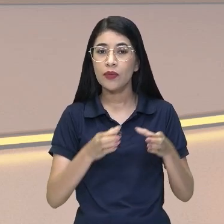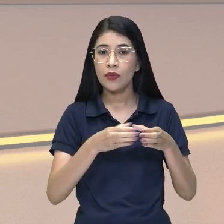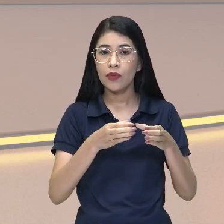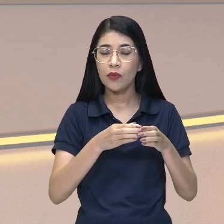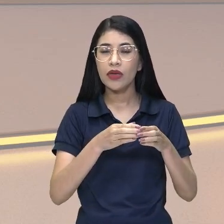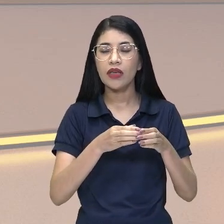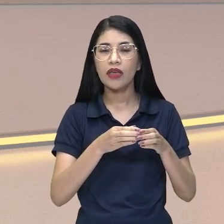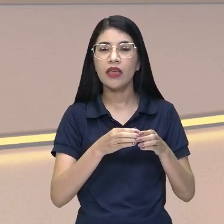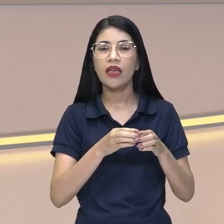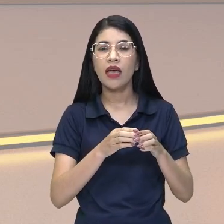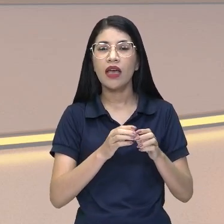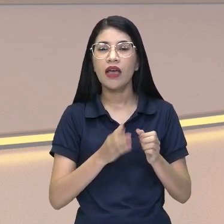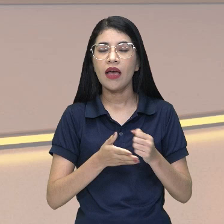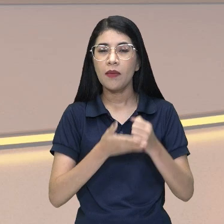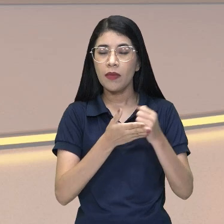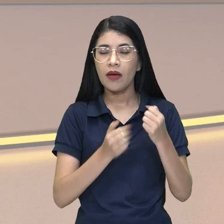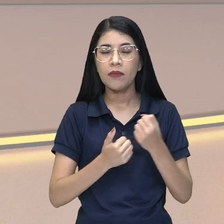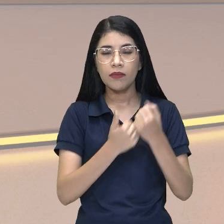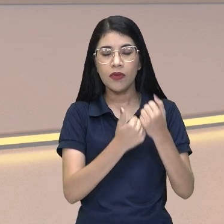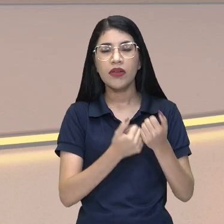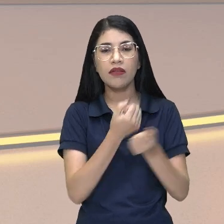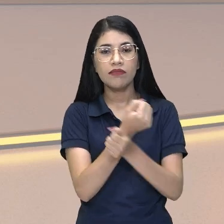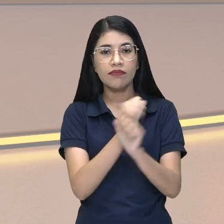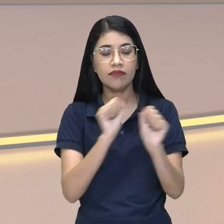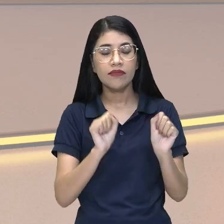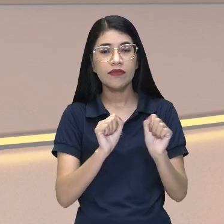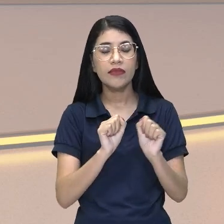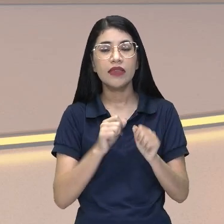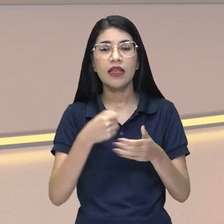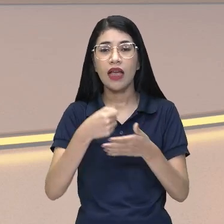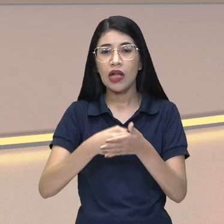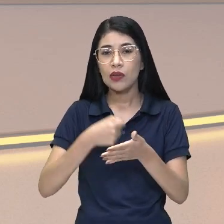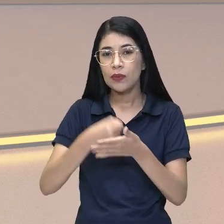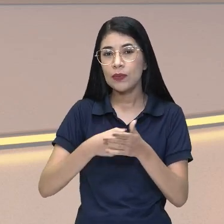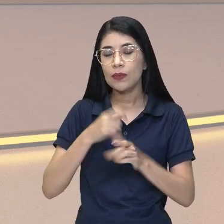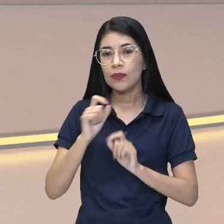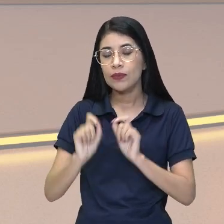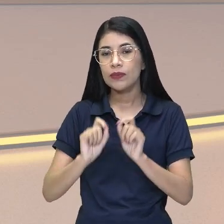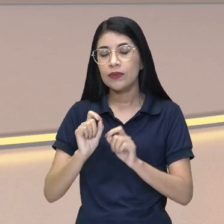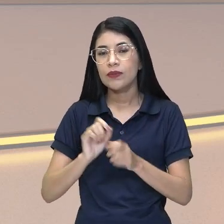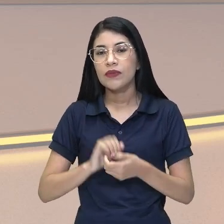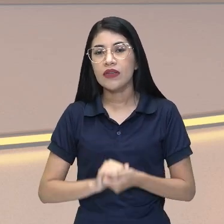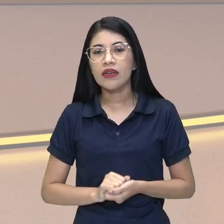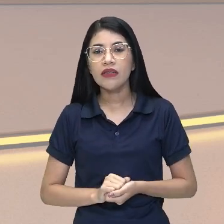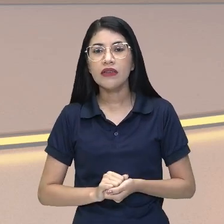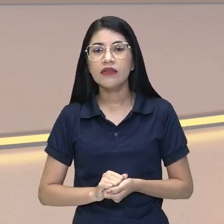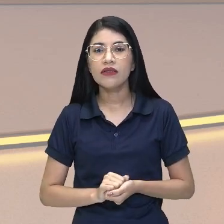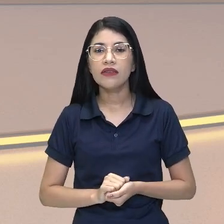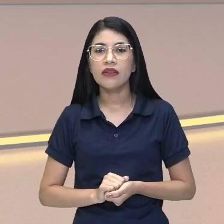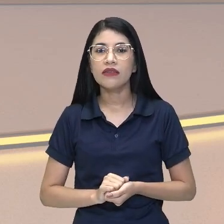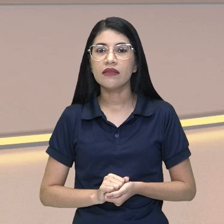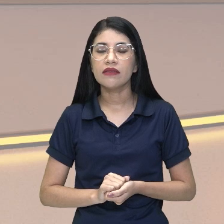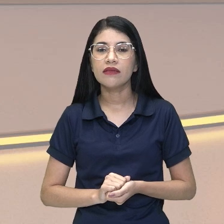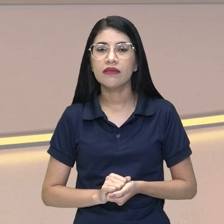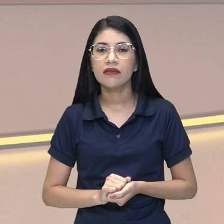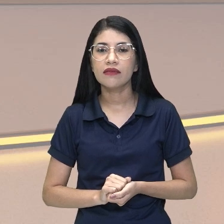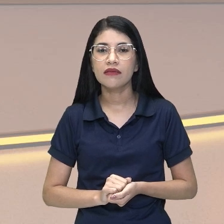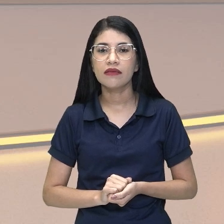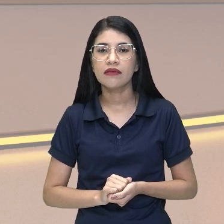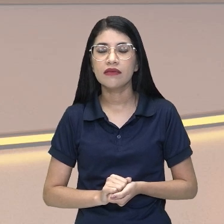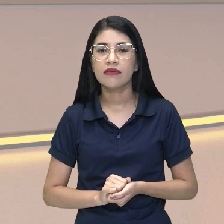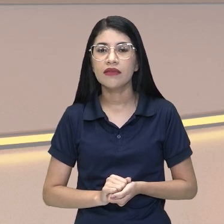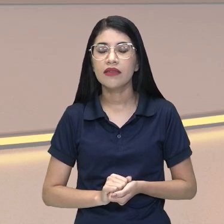aí na sua mente, né, e na luta, né, quando eles faziam a luta, de que a